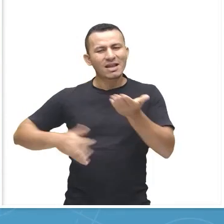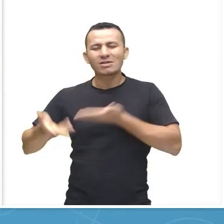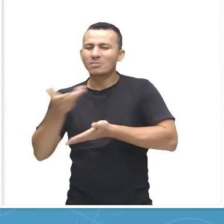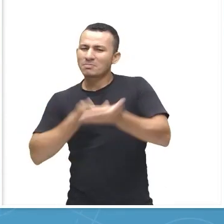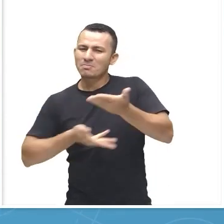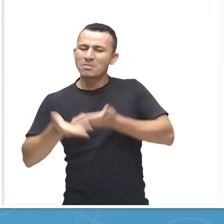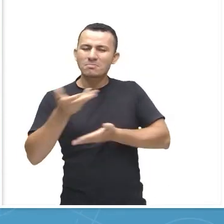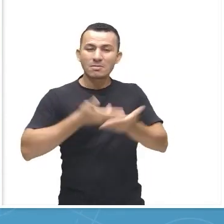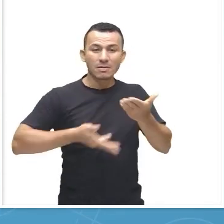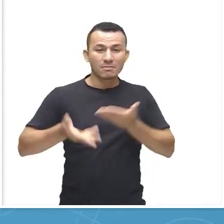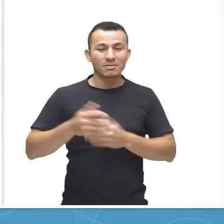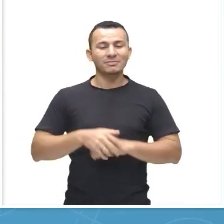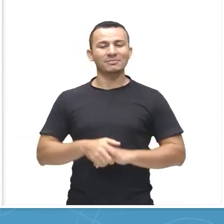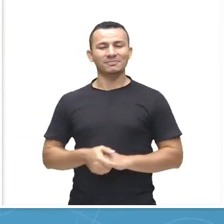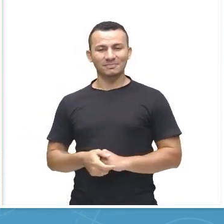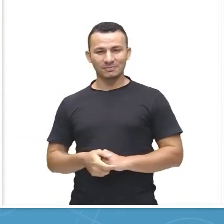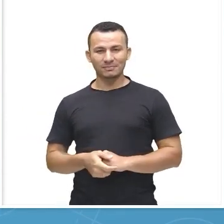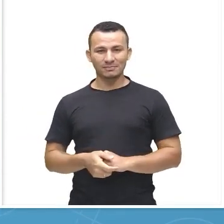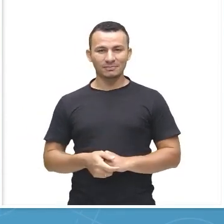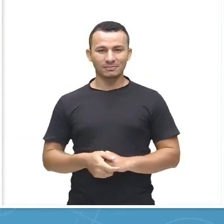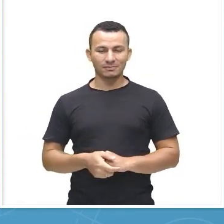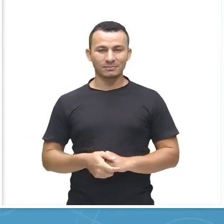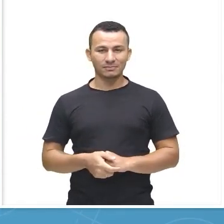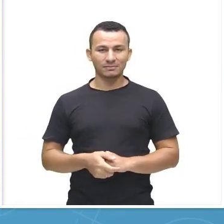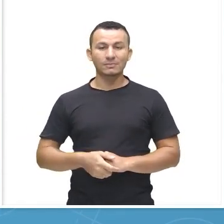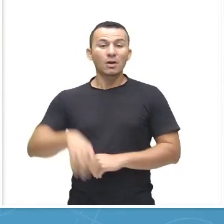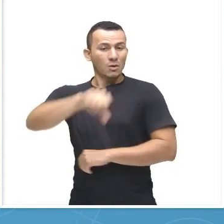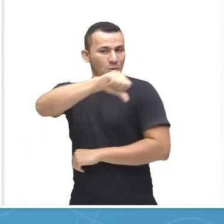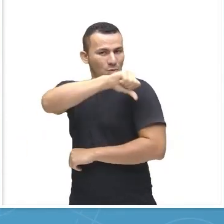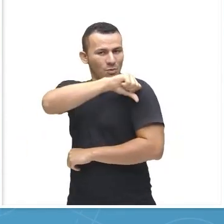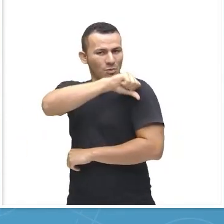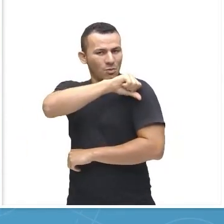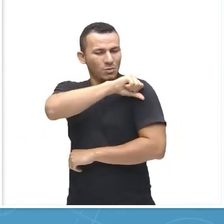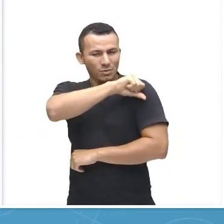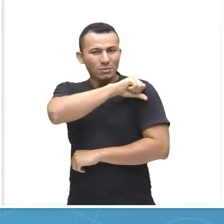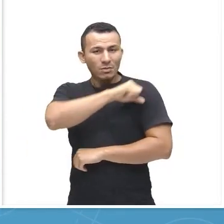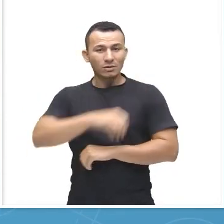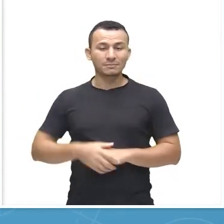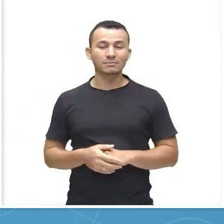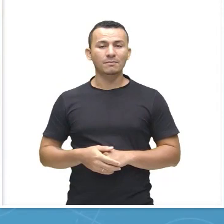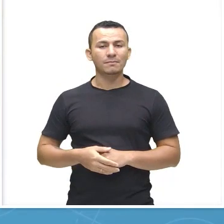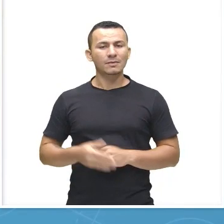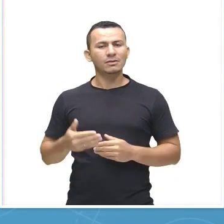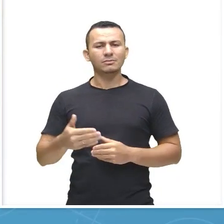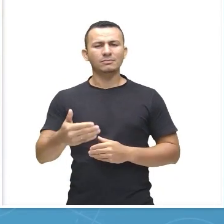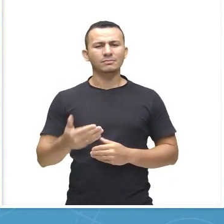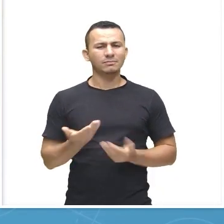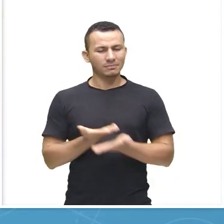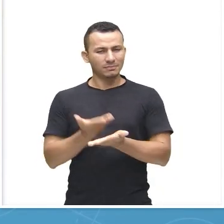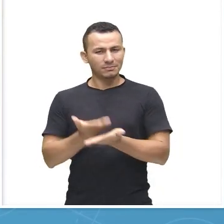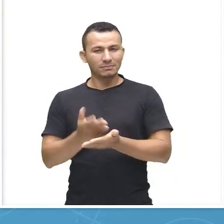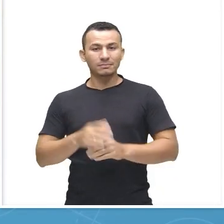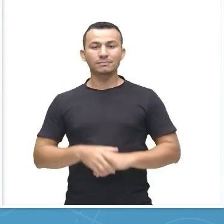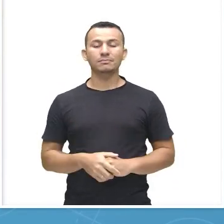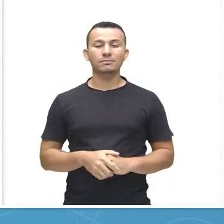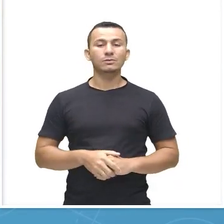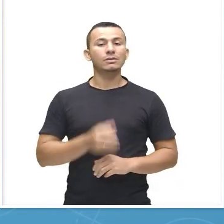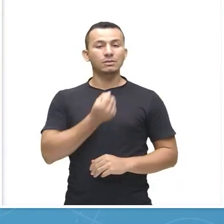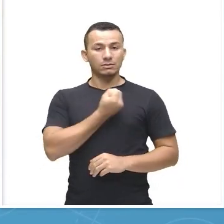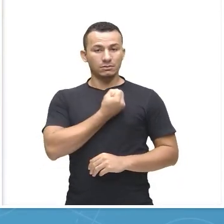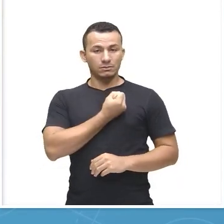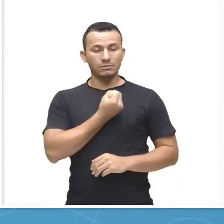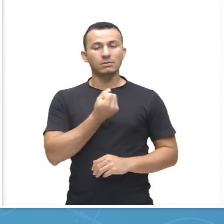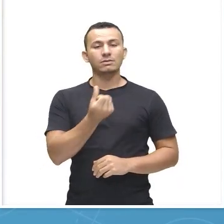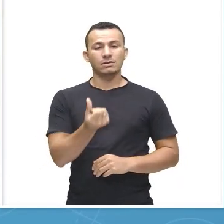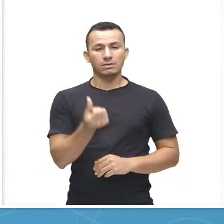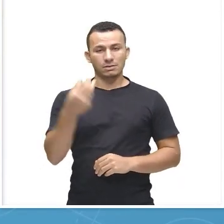nós vamos ter o nosso praticando do 9º ano do ensino fundamental. Vamos à aula de hoje, qual é? A aula número